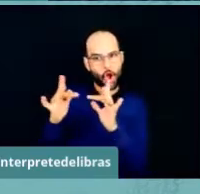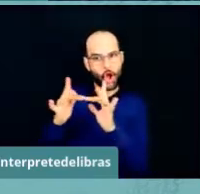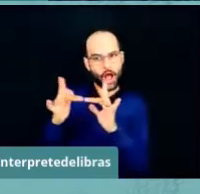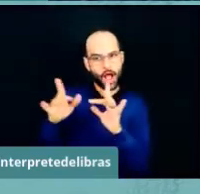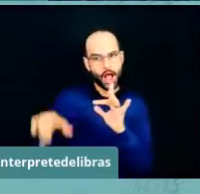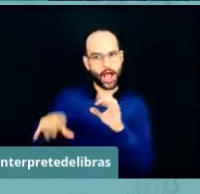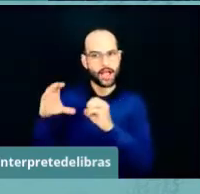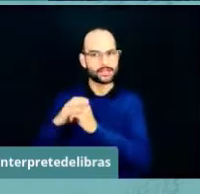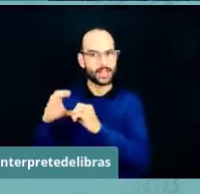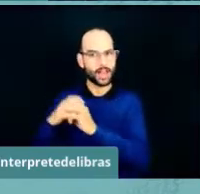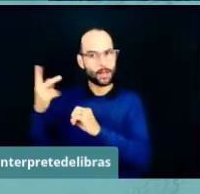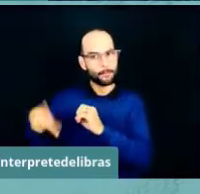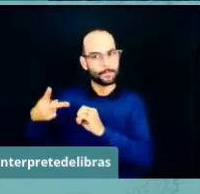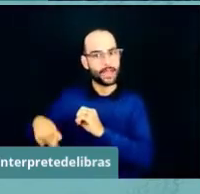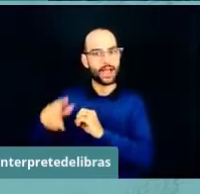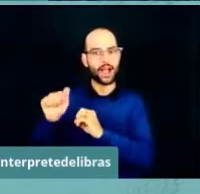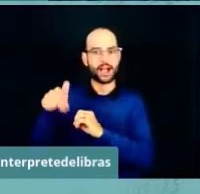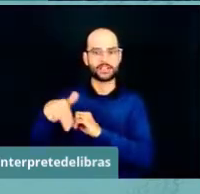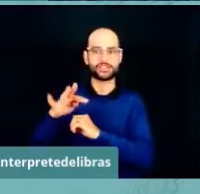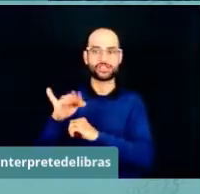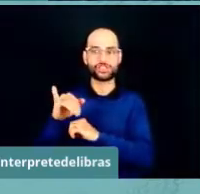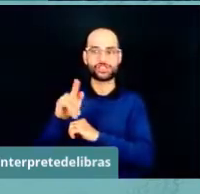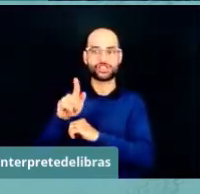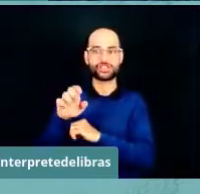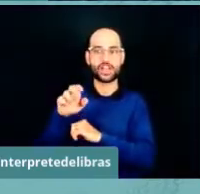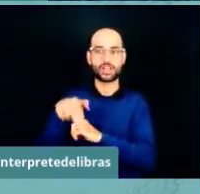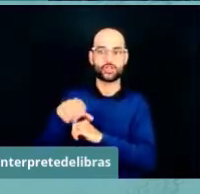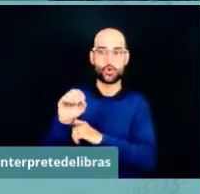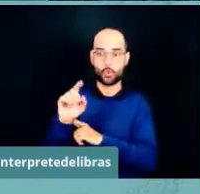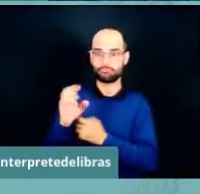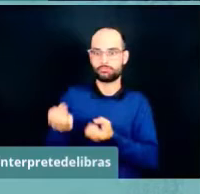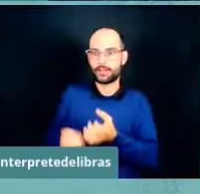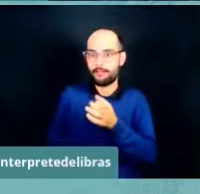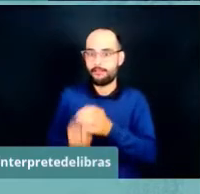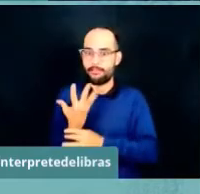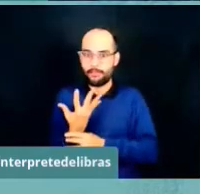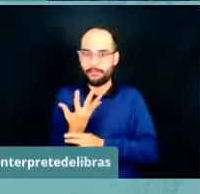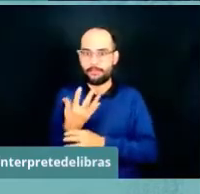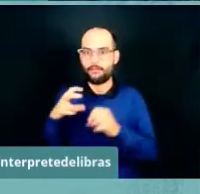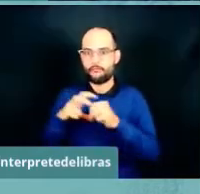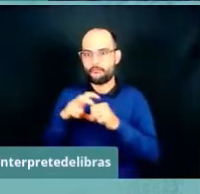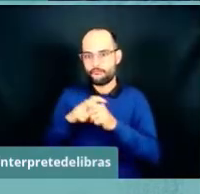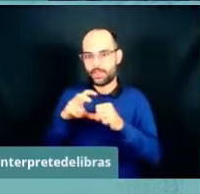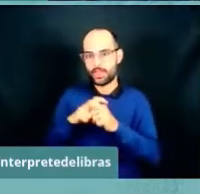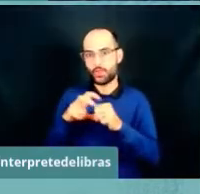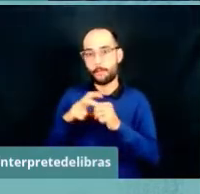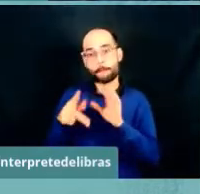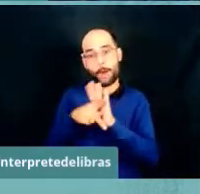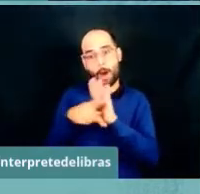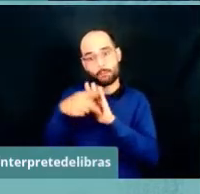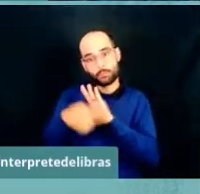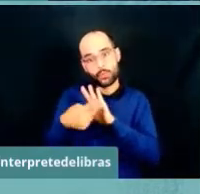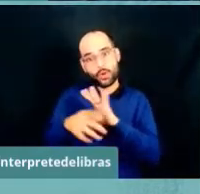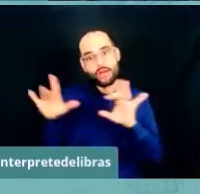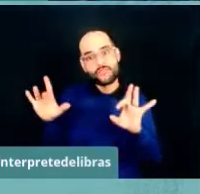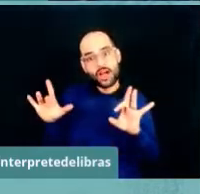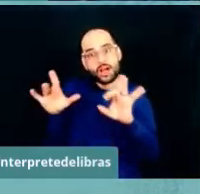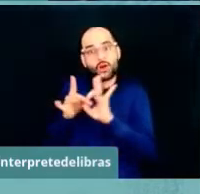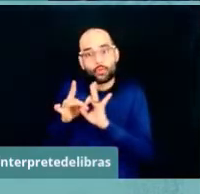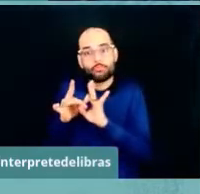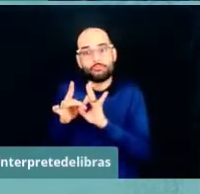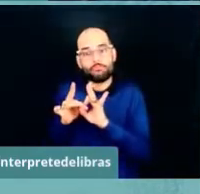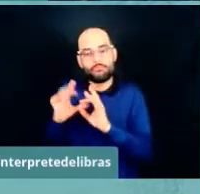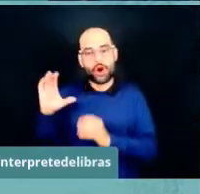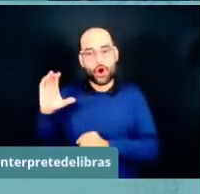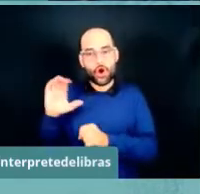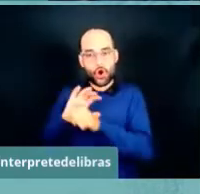apresentadora de antígeno, ele crie um peptídeo viral, e esse peptídeo viral vai se ligar ao coronavírus